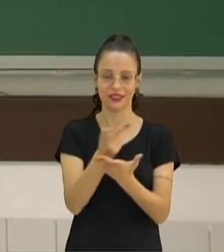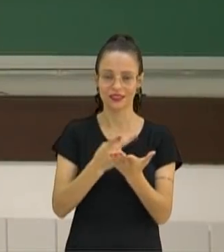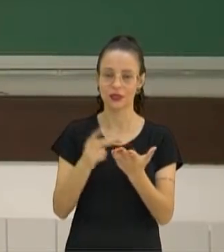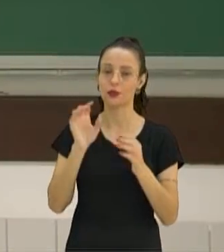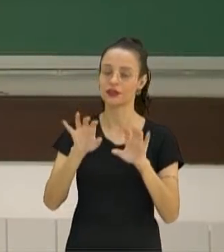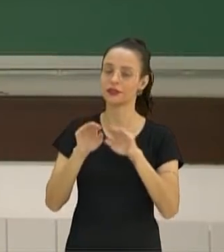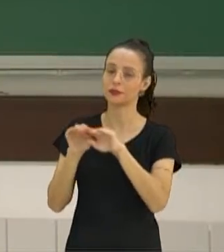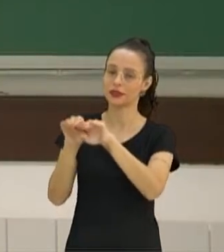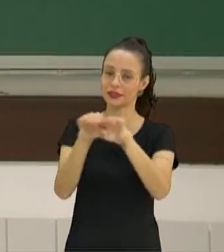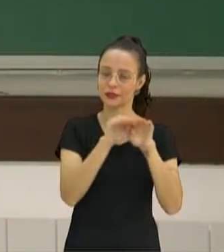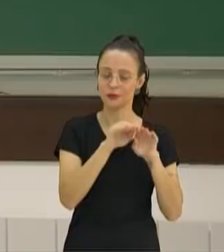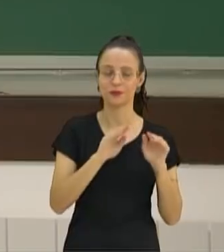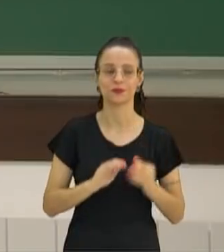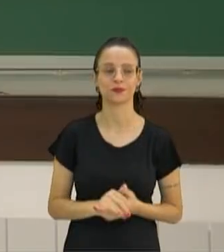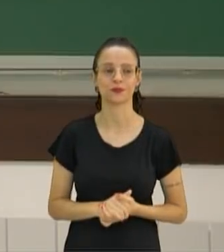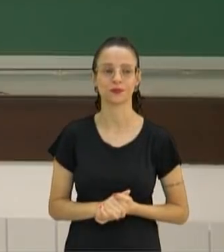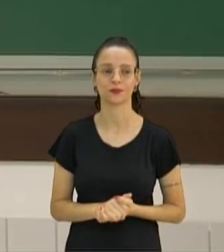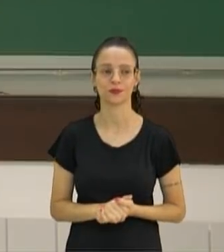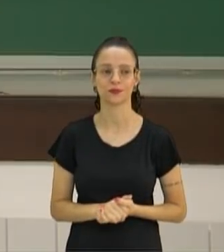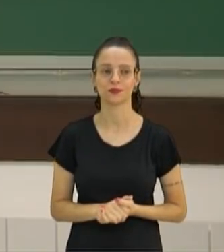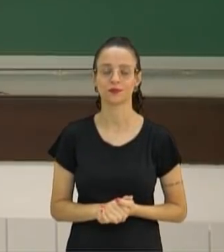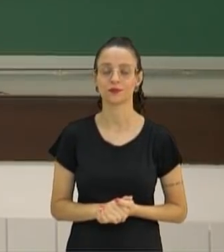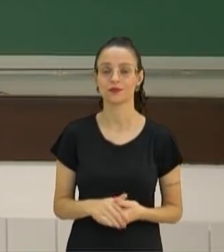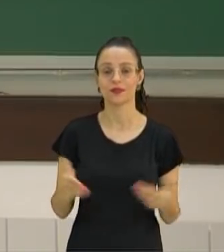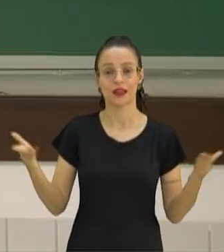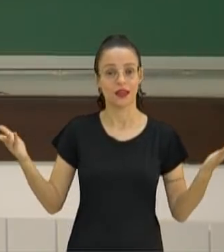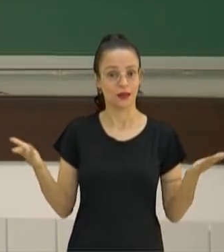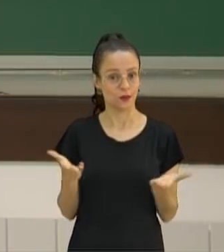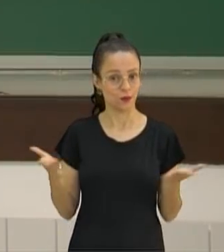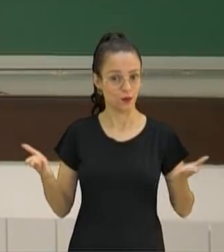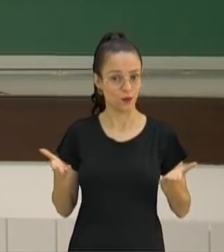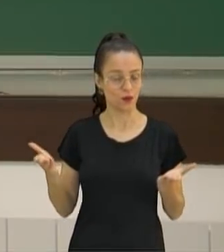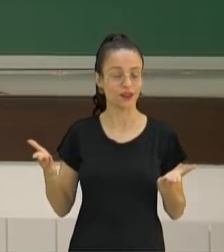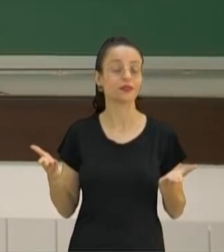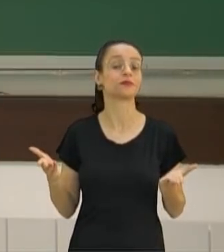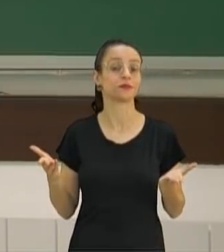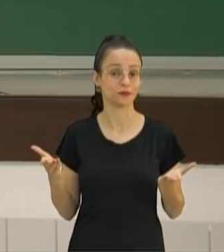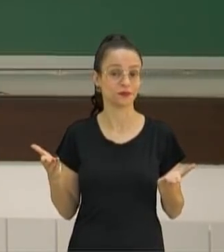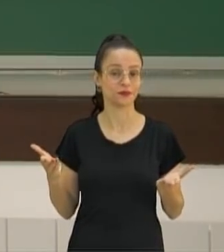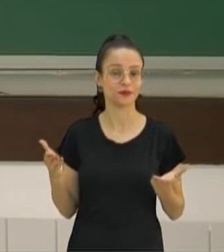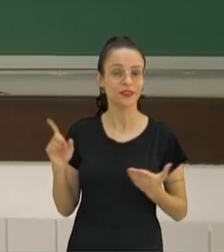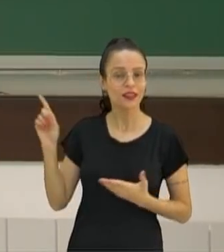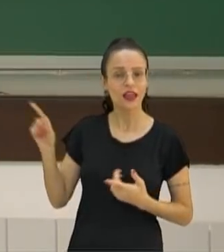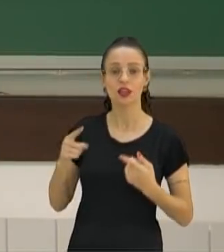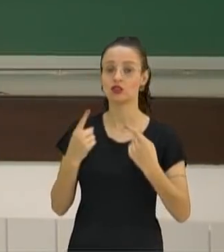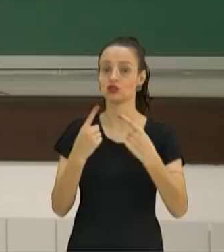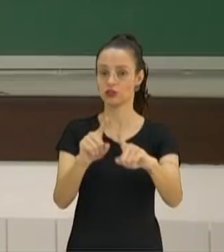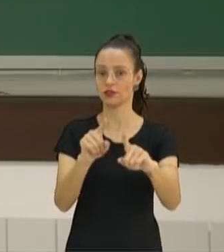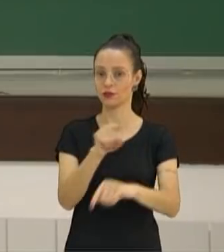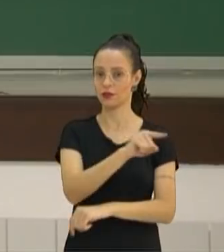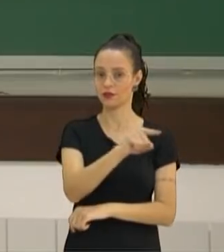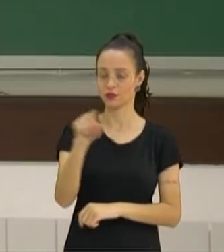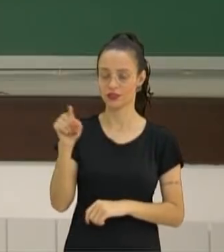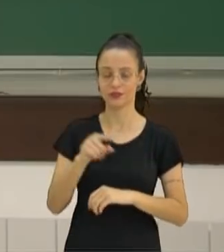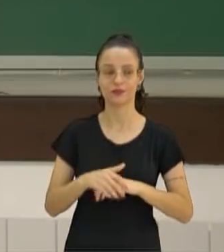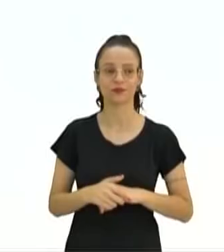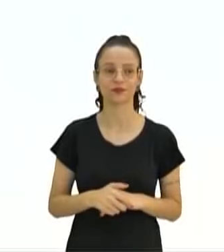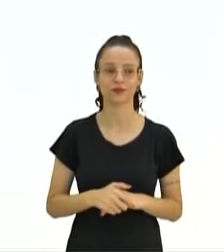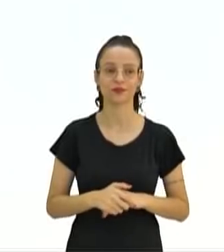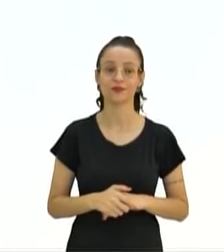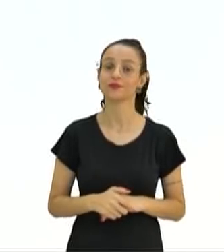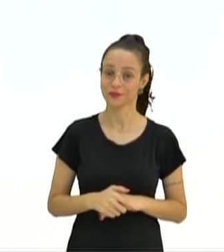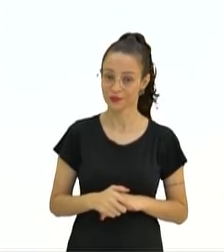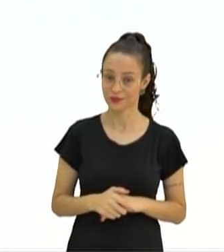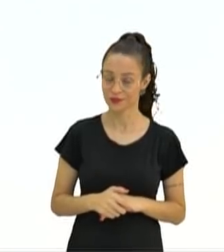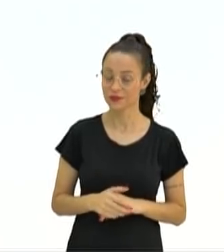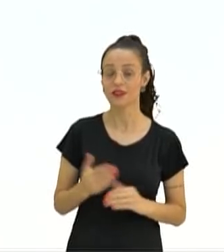em padronagem. E agora, né, eu coloquei ali um desafio para você. E você? Que